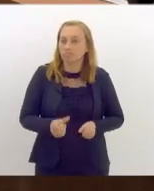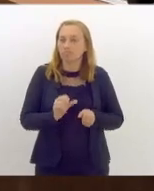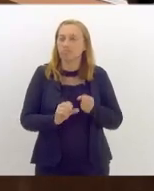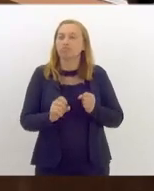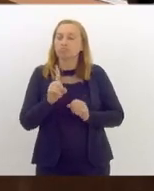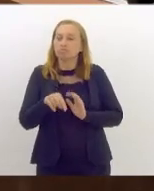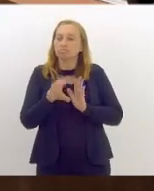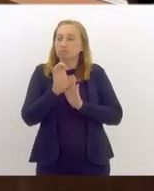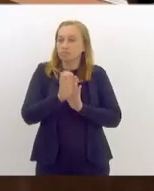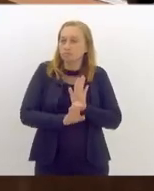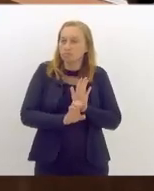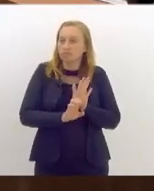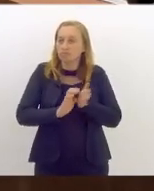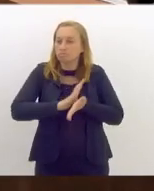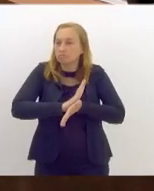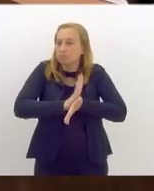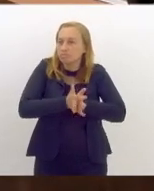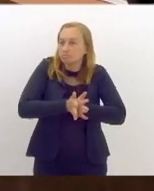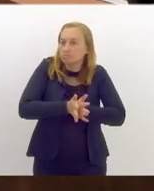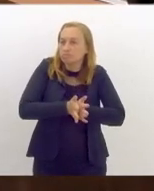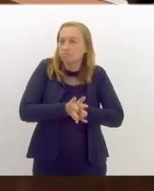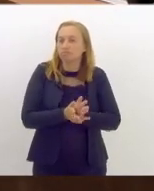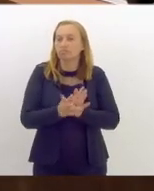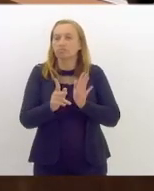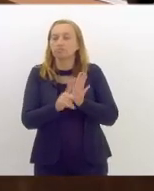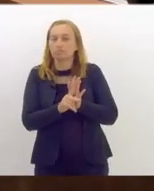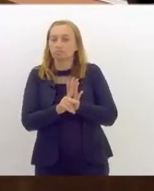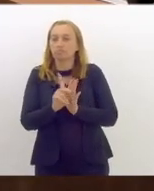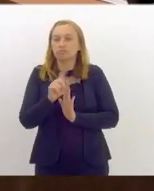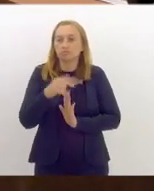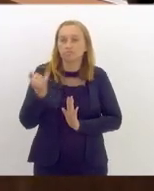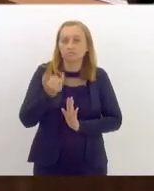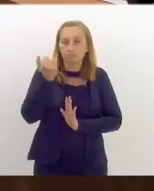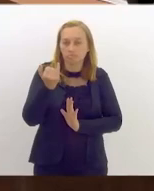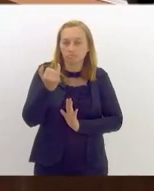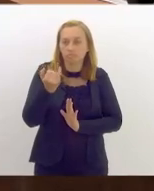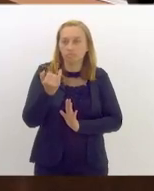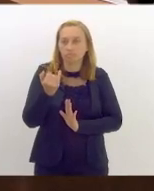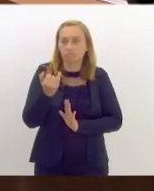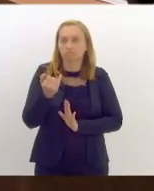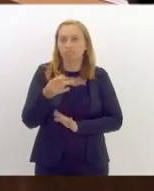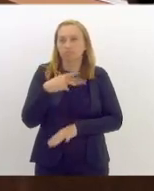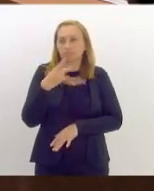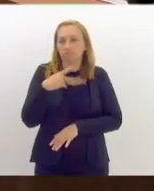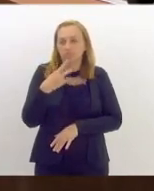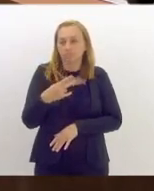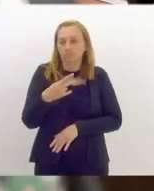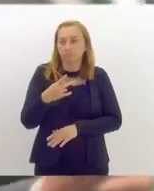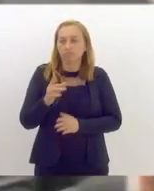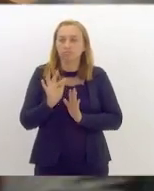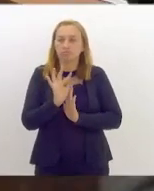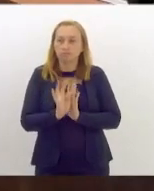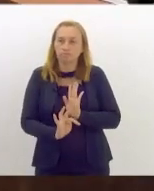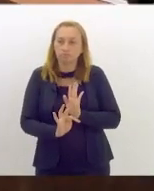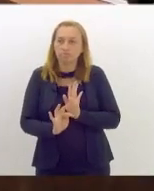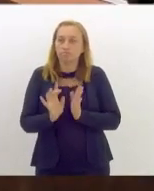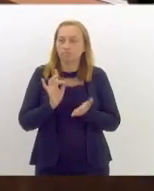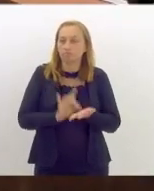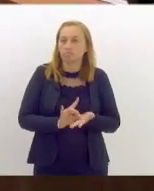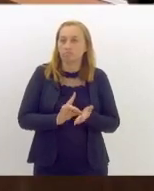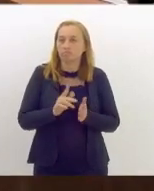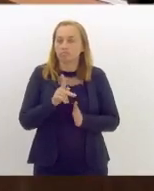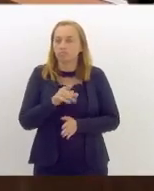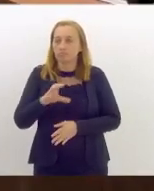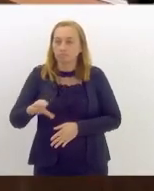uma Emenda que destrói o projeto que destrói é importante que isso é seja dito texto original da